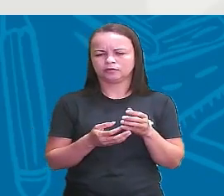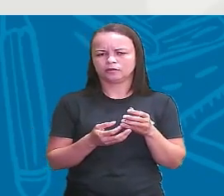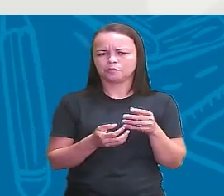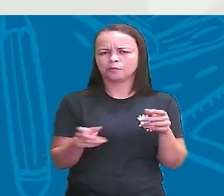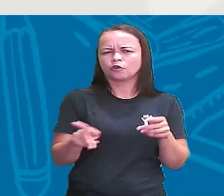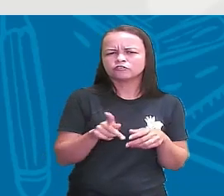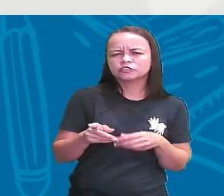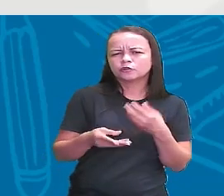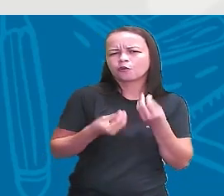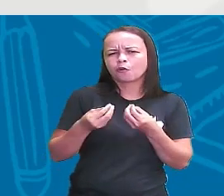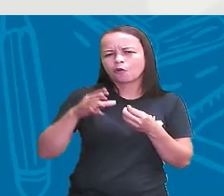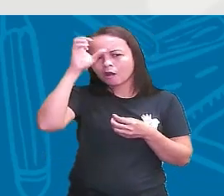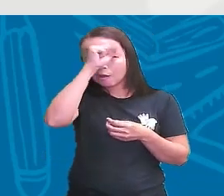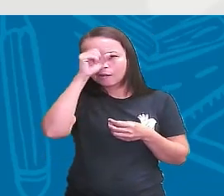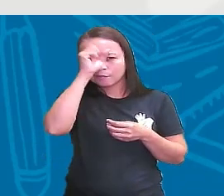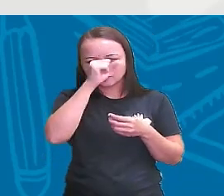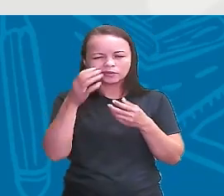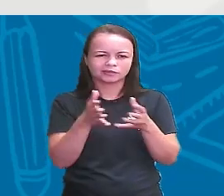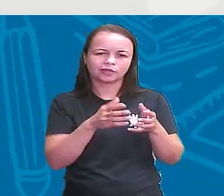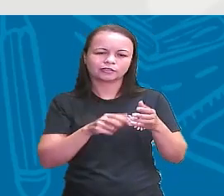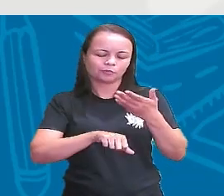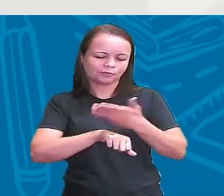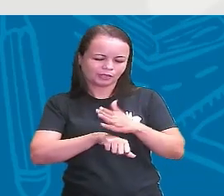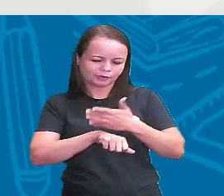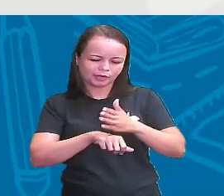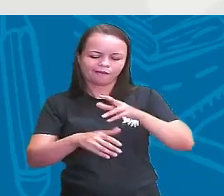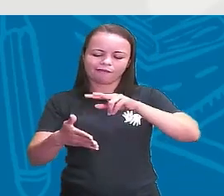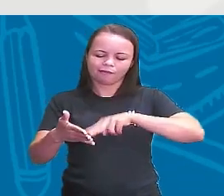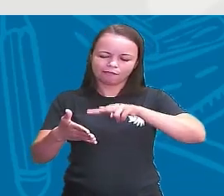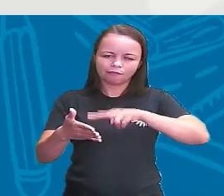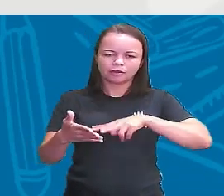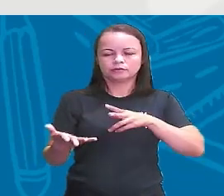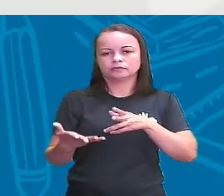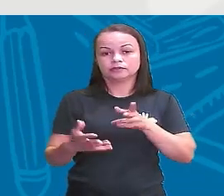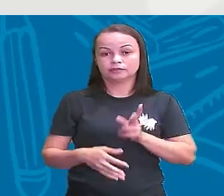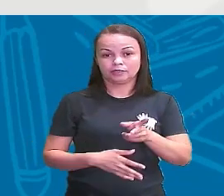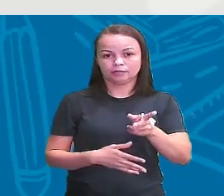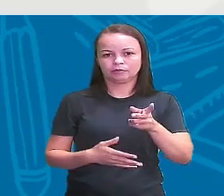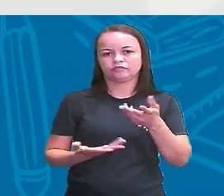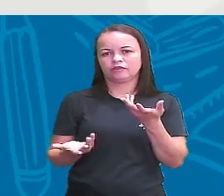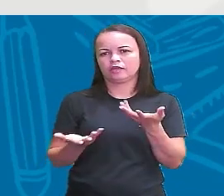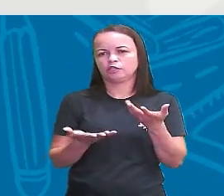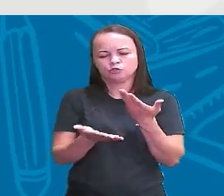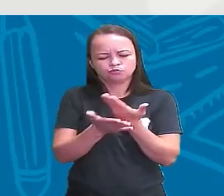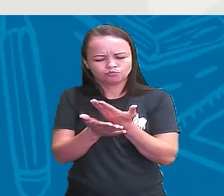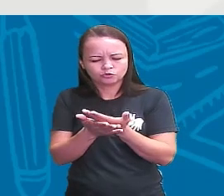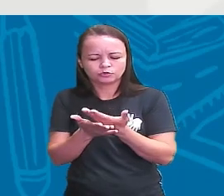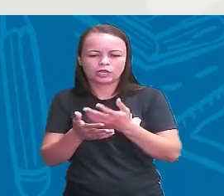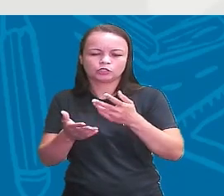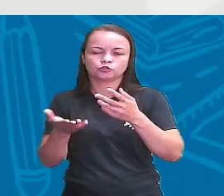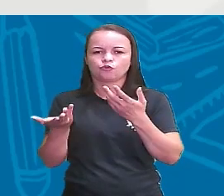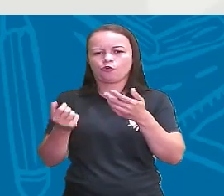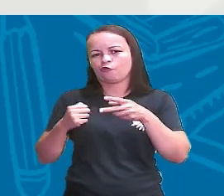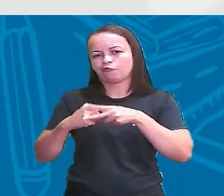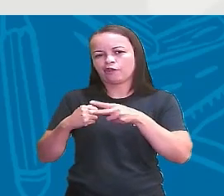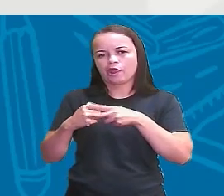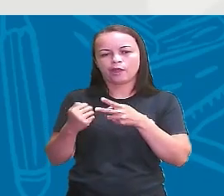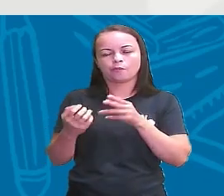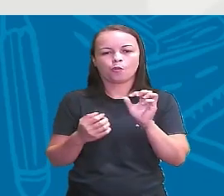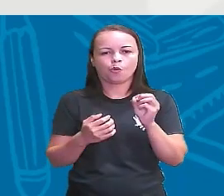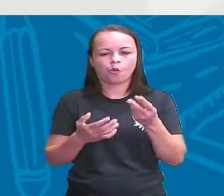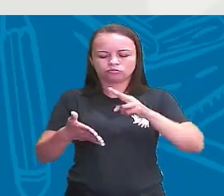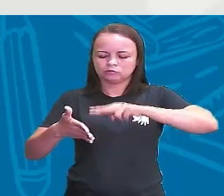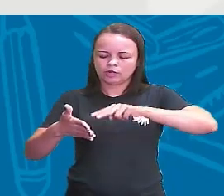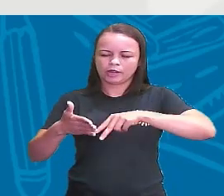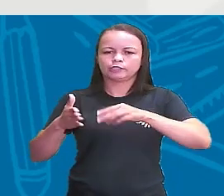Praticando, lendo, certo? Então, toda vez que a gente tiver estudando sobre um verbo ou lendo alguma coisa em espanhol,